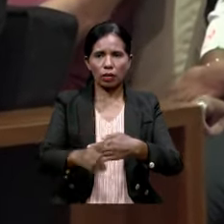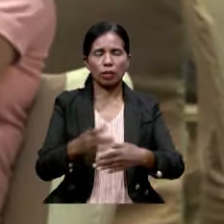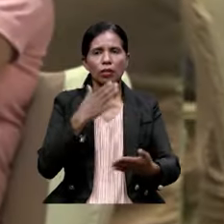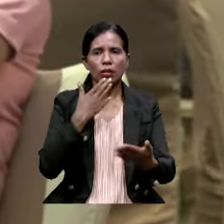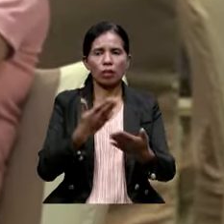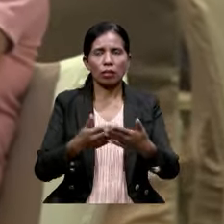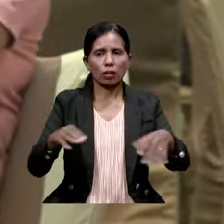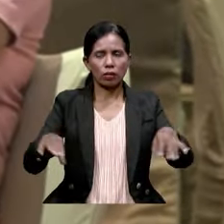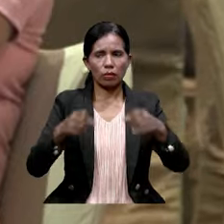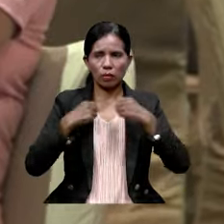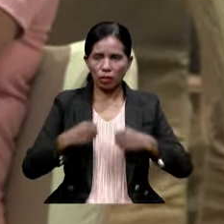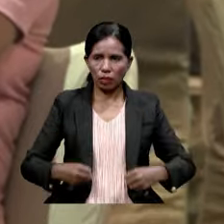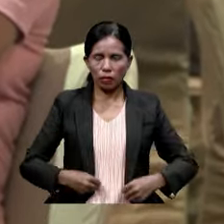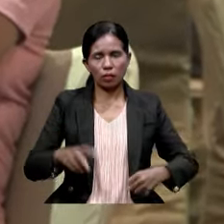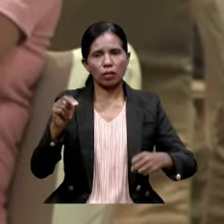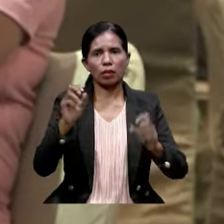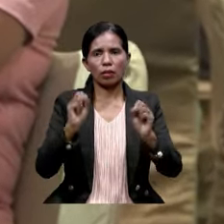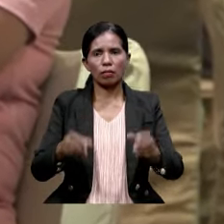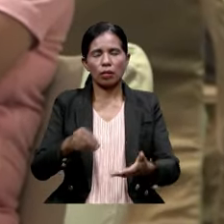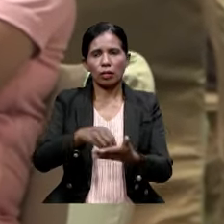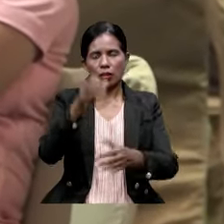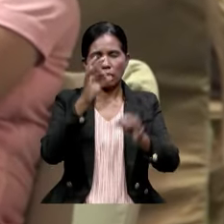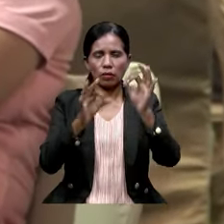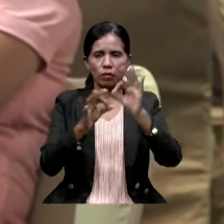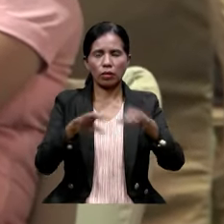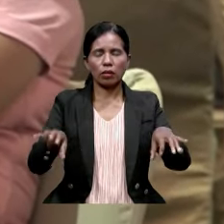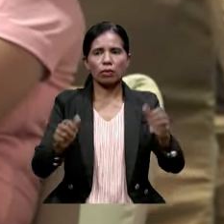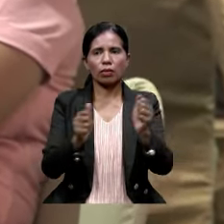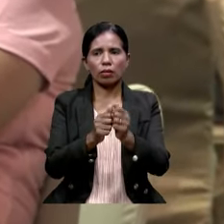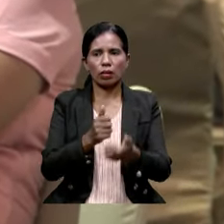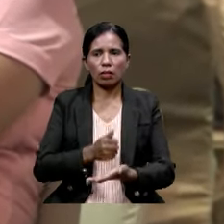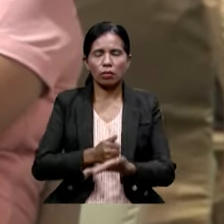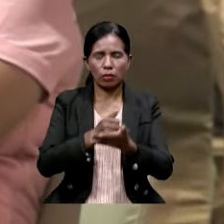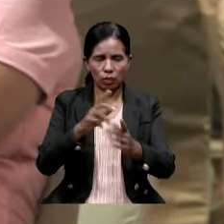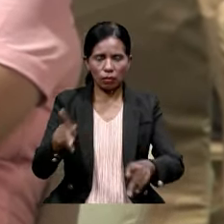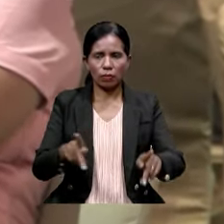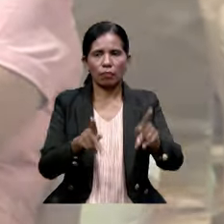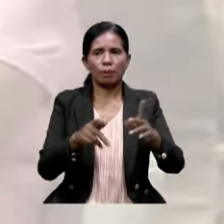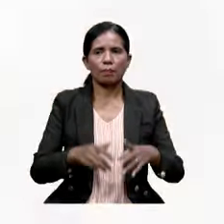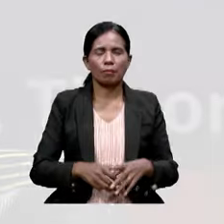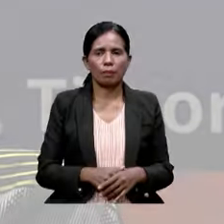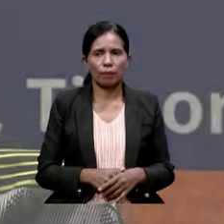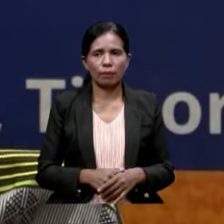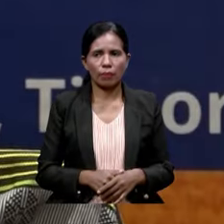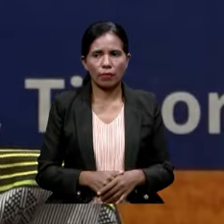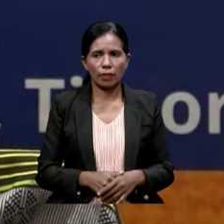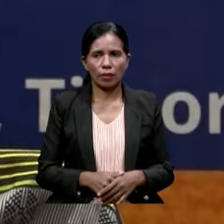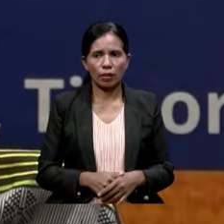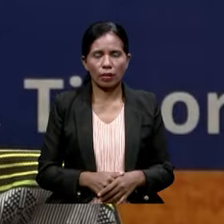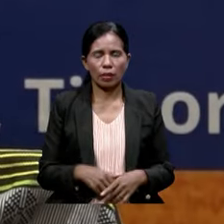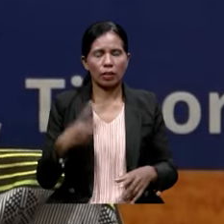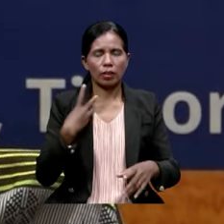qualidade serviço saúde nian, no bele garante prestação serviço atendimento ba público. Principal ética profissional me